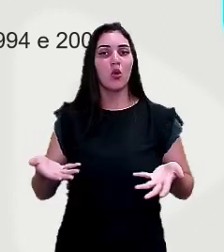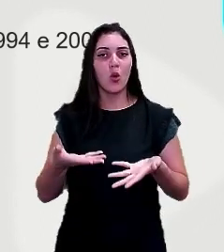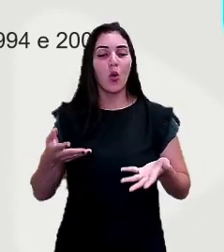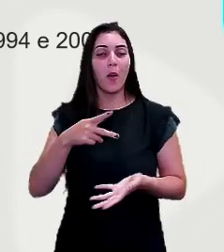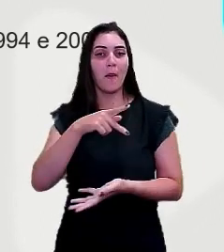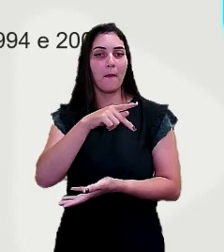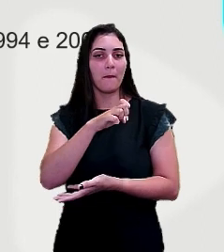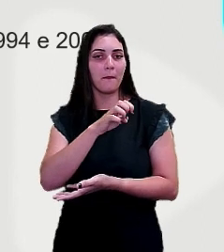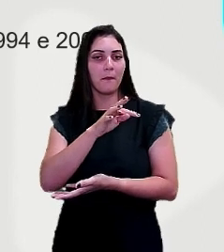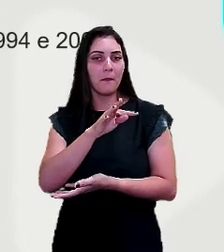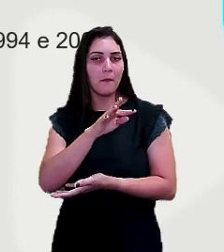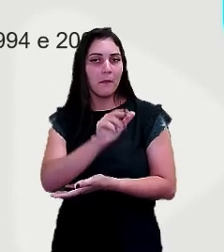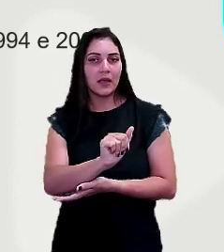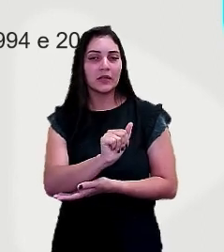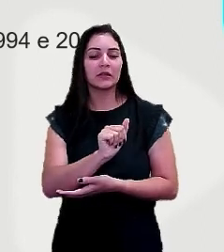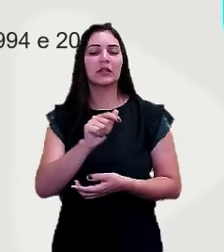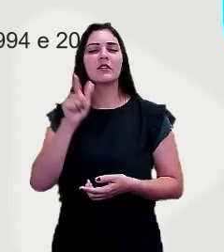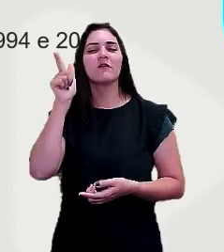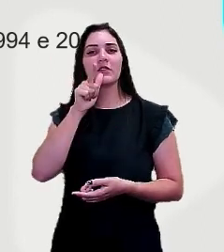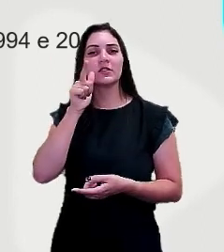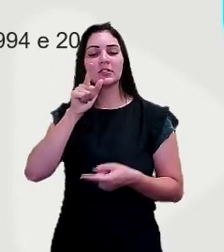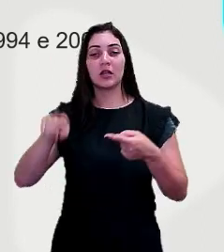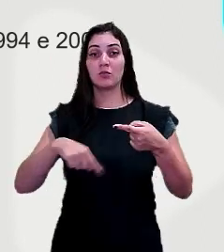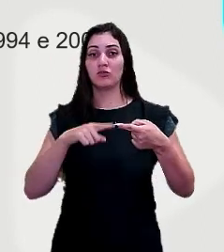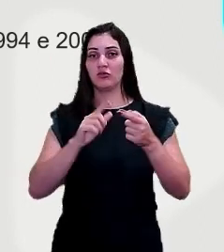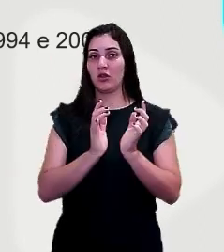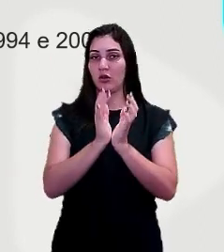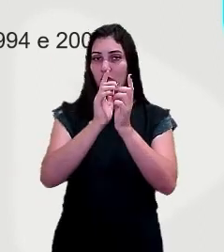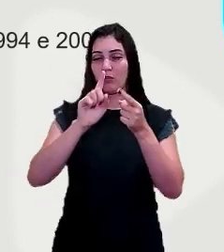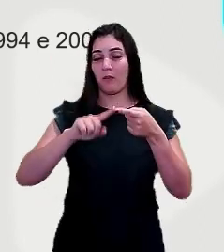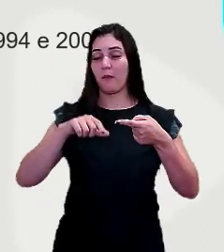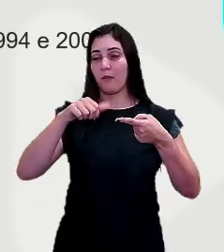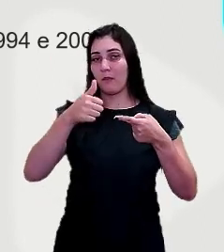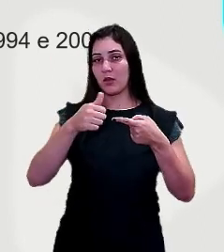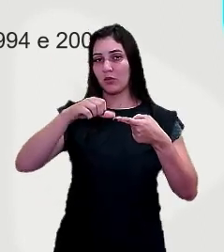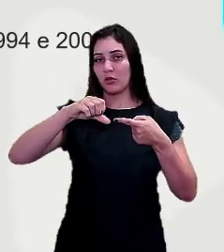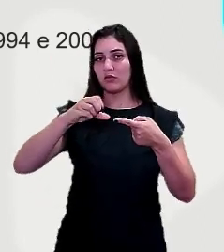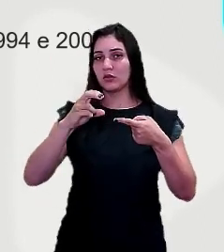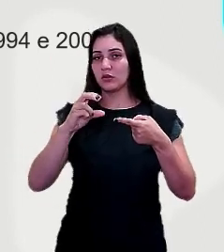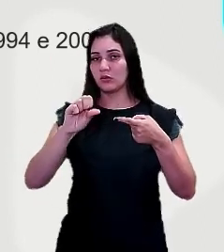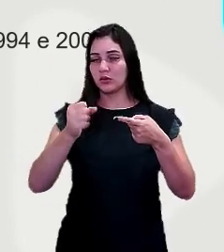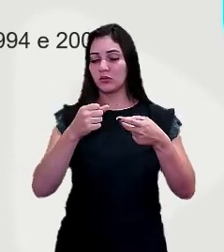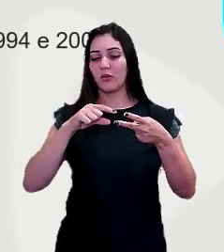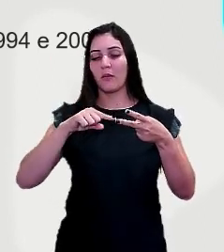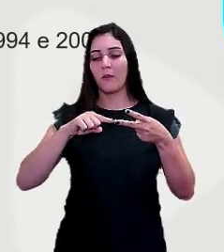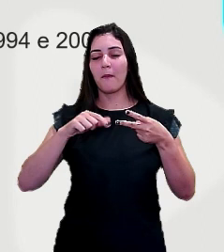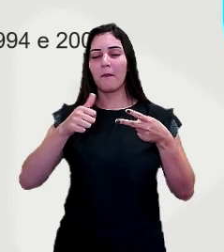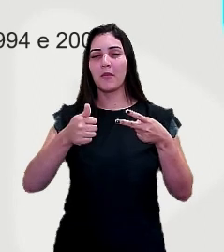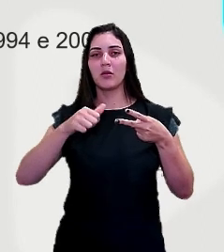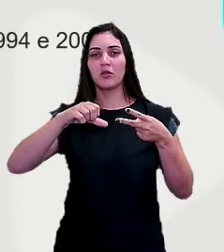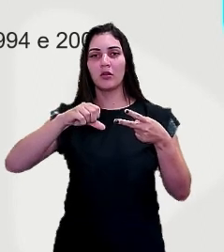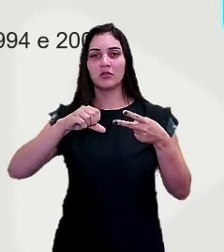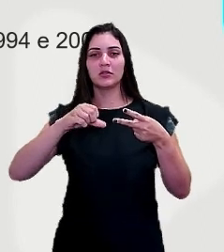pentacampeões. Vencemos a Copa em 1958, 1962,